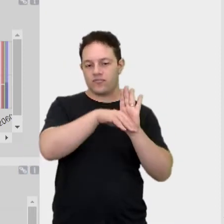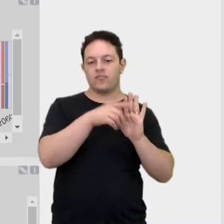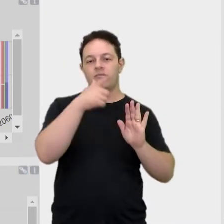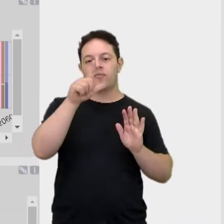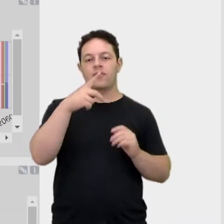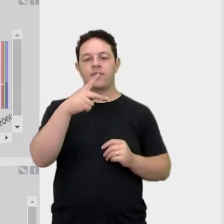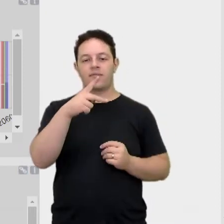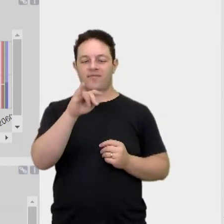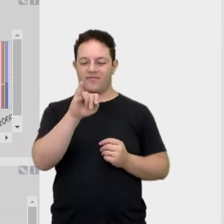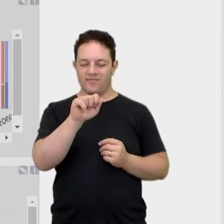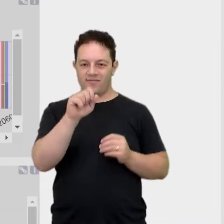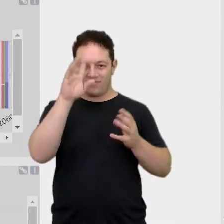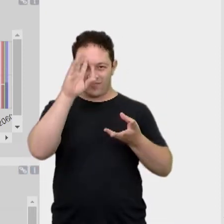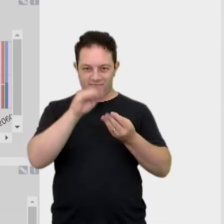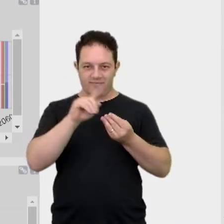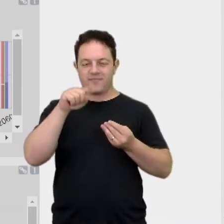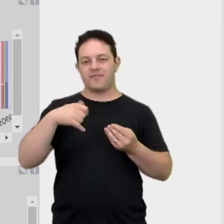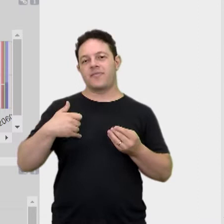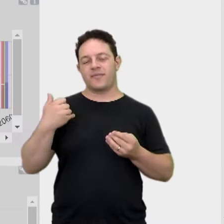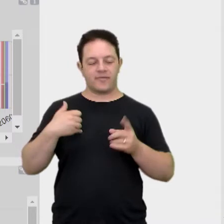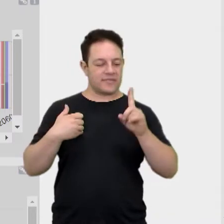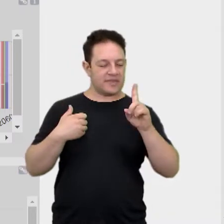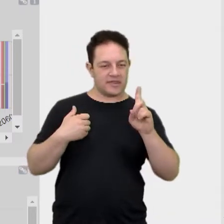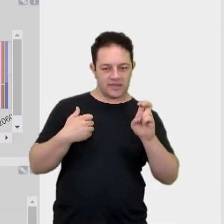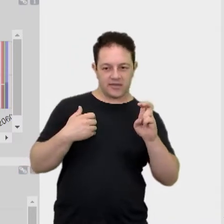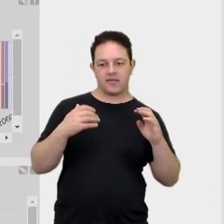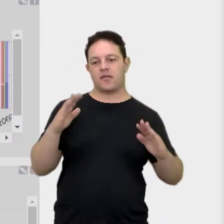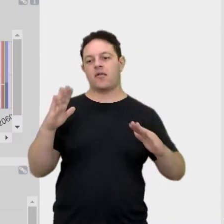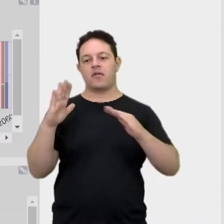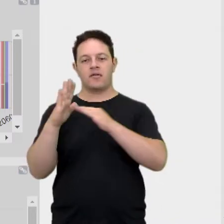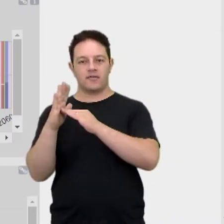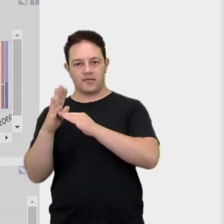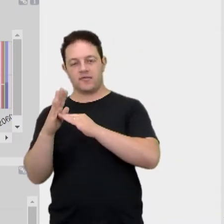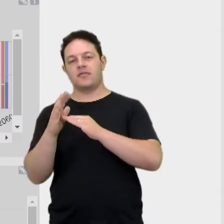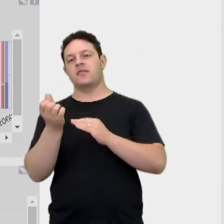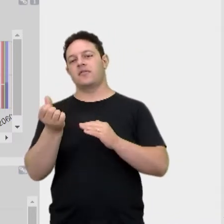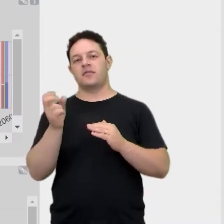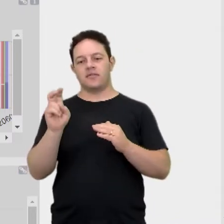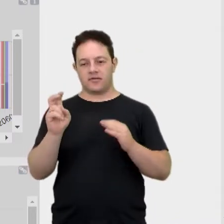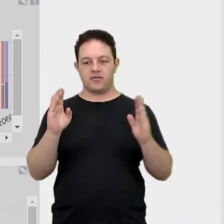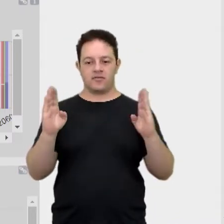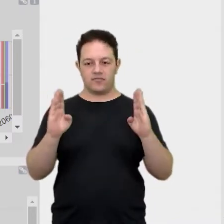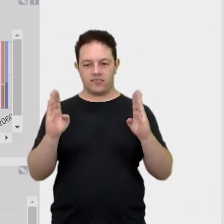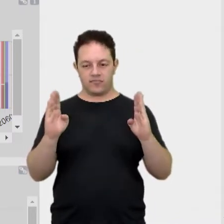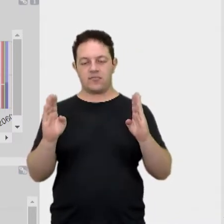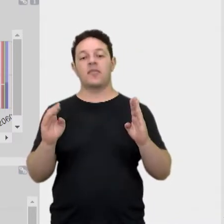aquela população que está na idade ativa, né? Para trabalho,